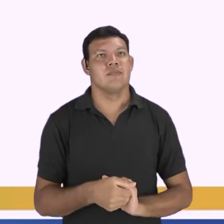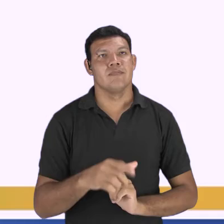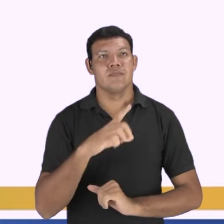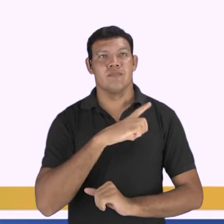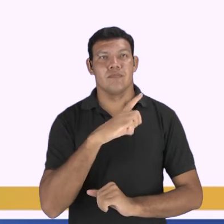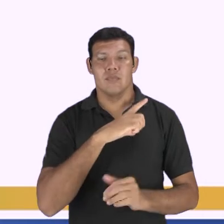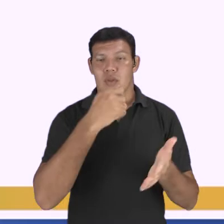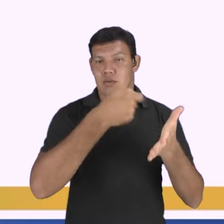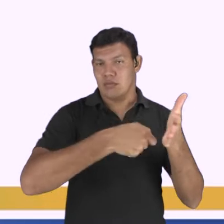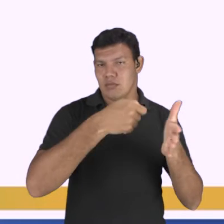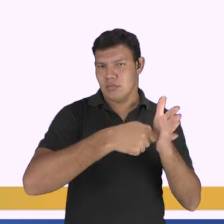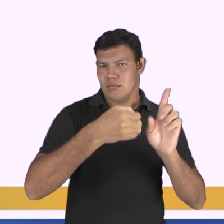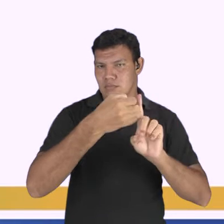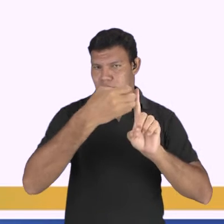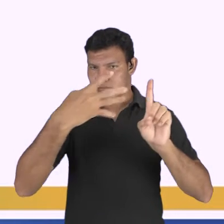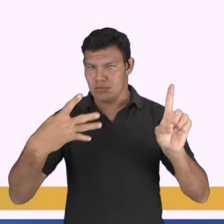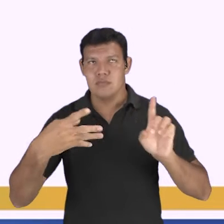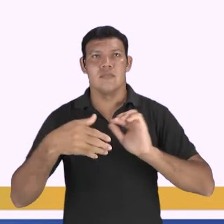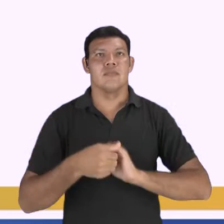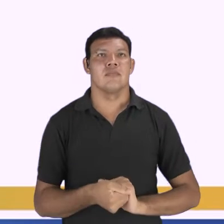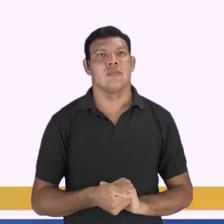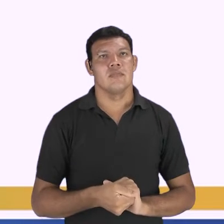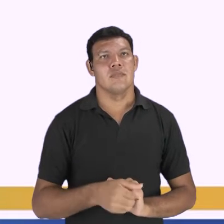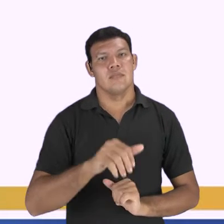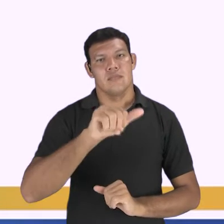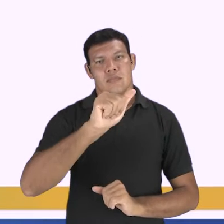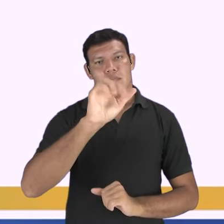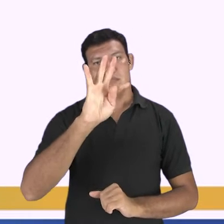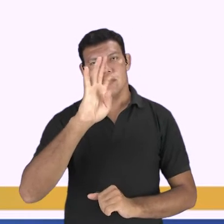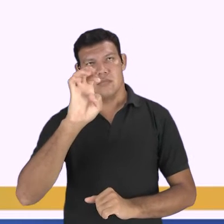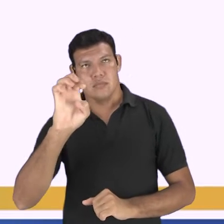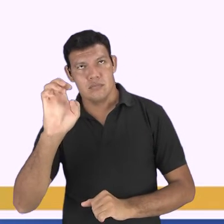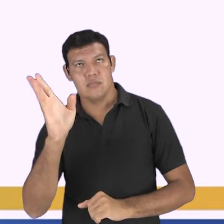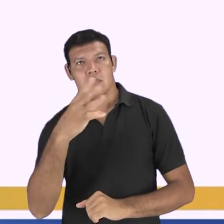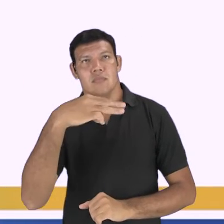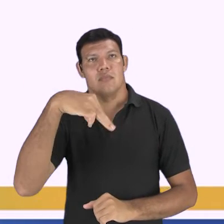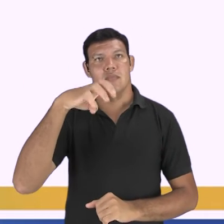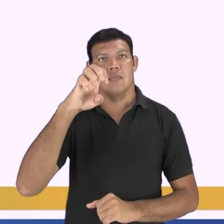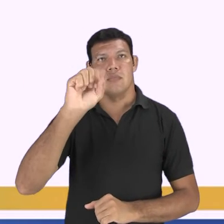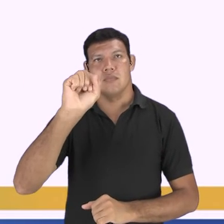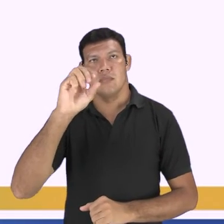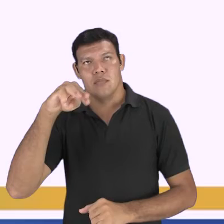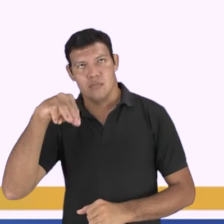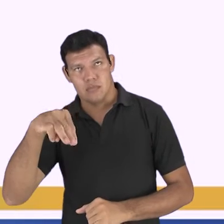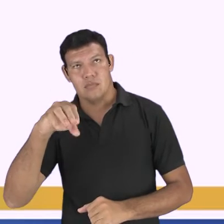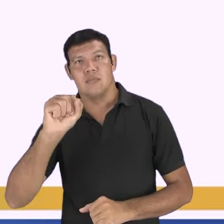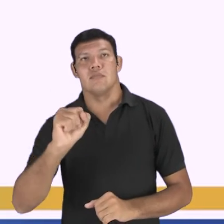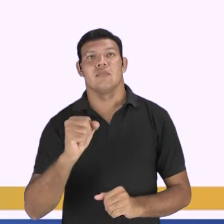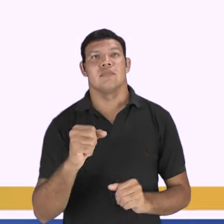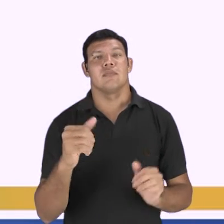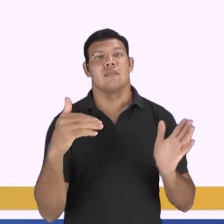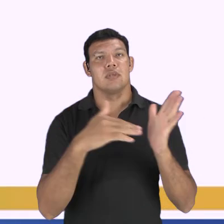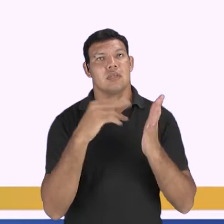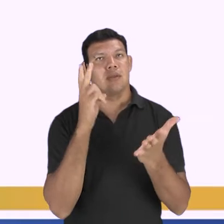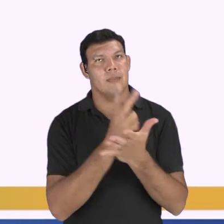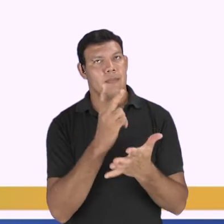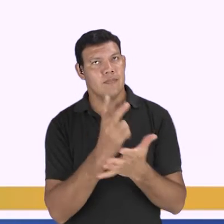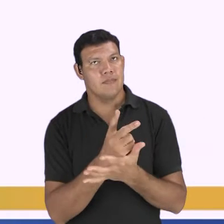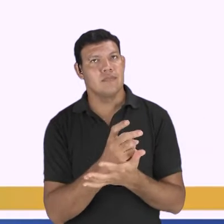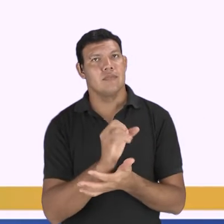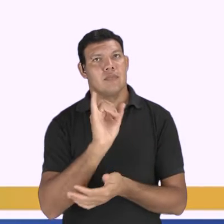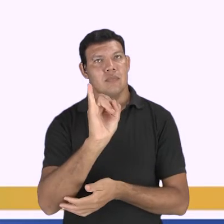reforçar argumento, que tipos de operadores? O até, o mesmo, até mesmo, tá bom? O inclusive. Soma